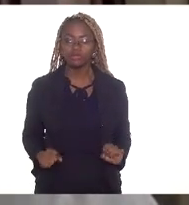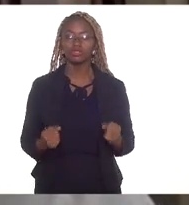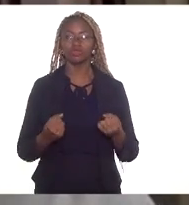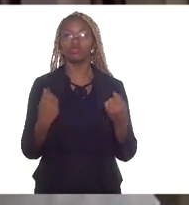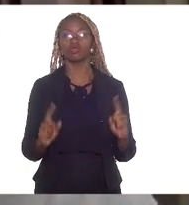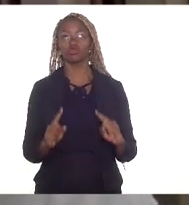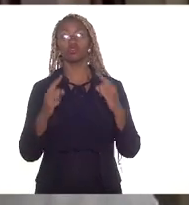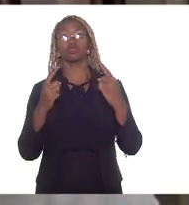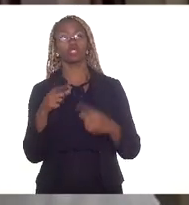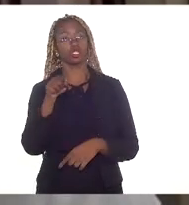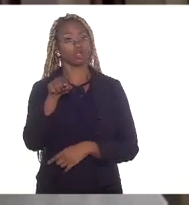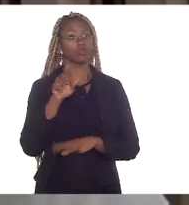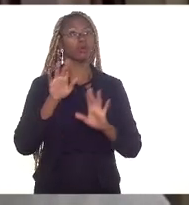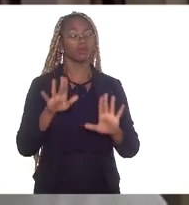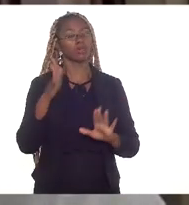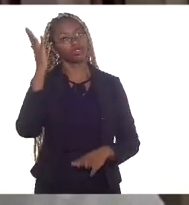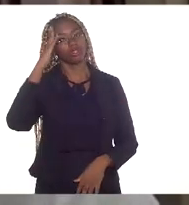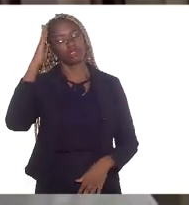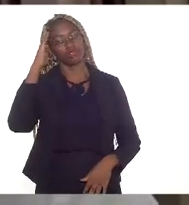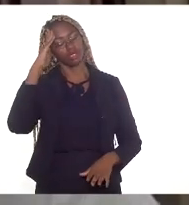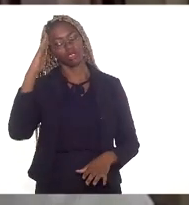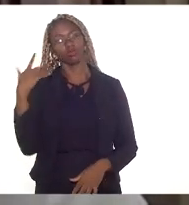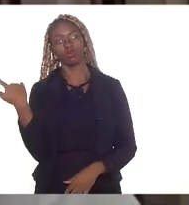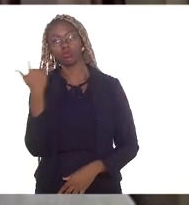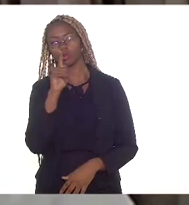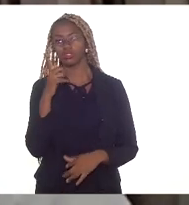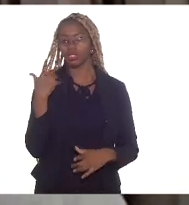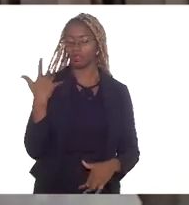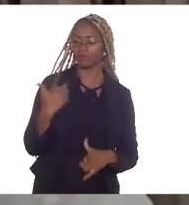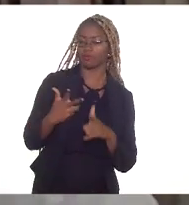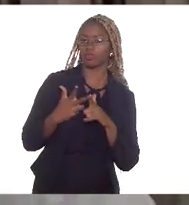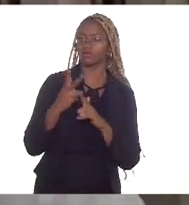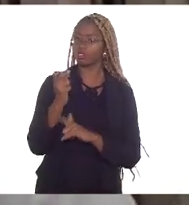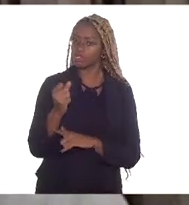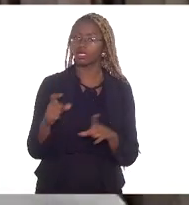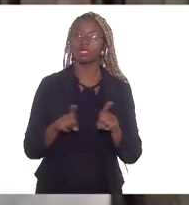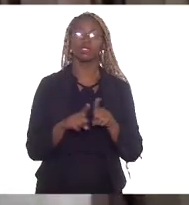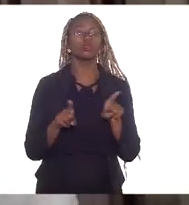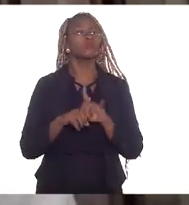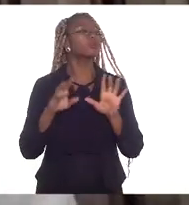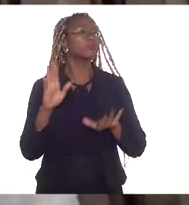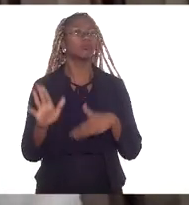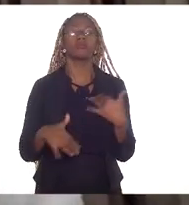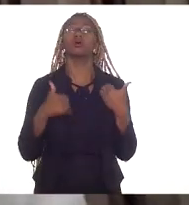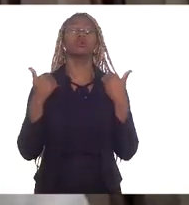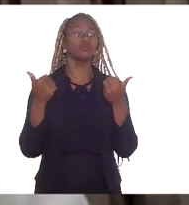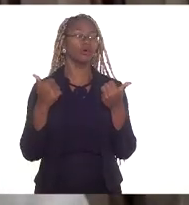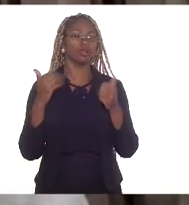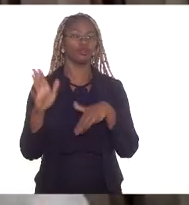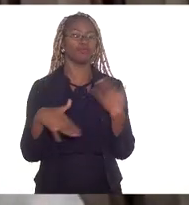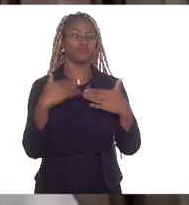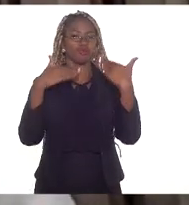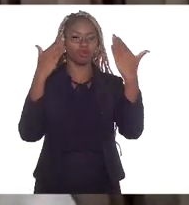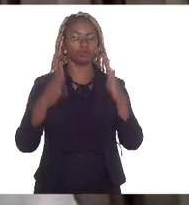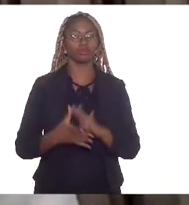frente, mas creio que sairemos melhores do que nós estamos entrando no momento.